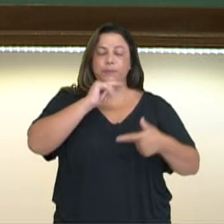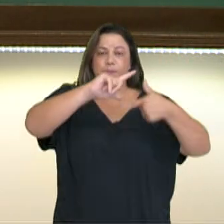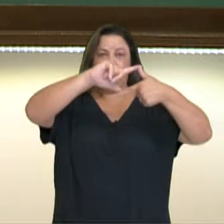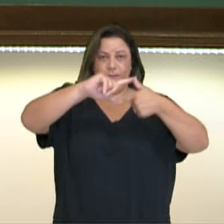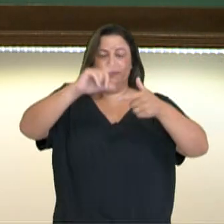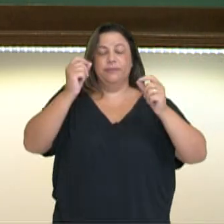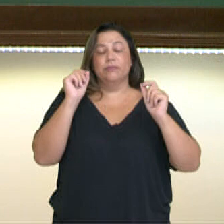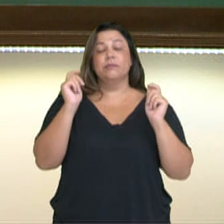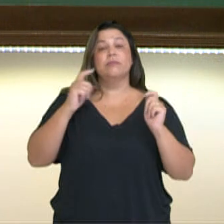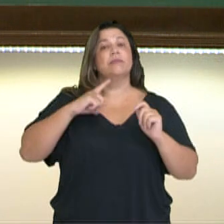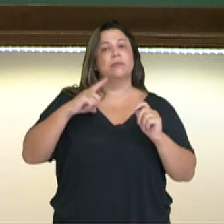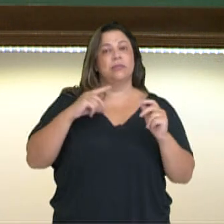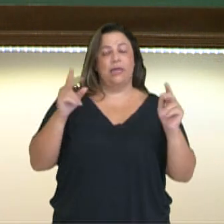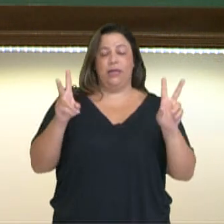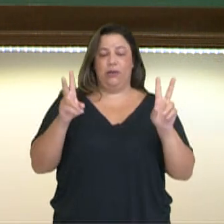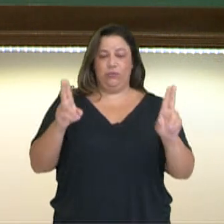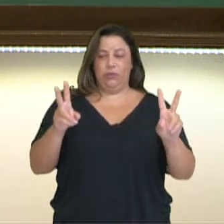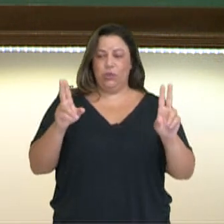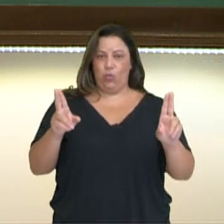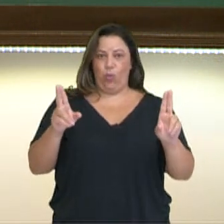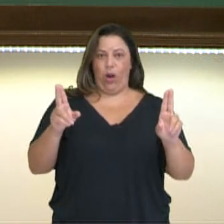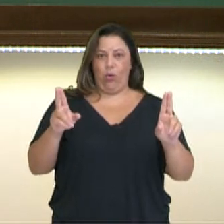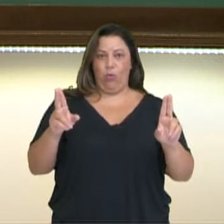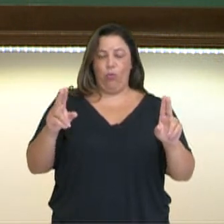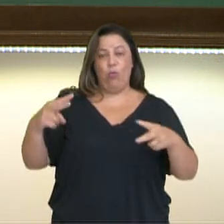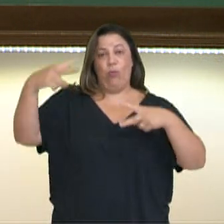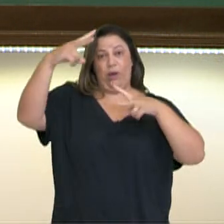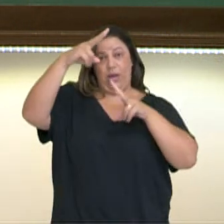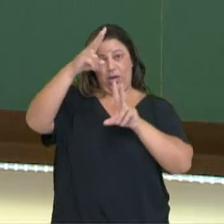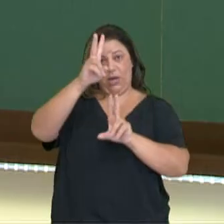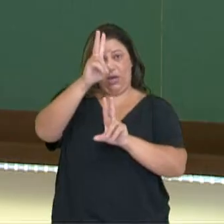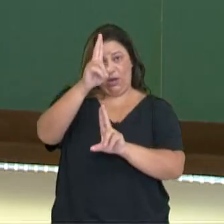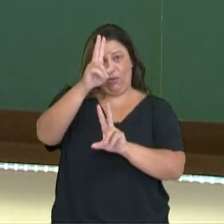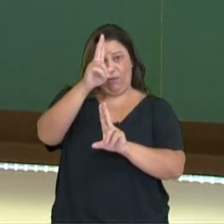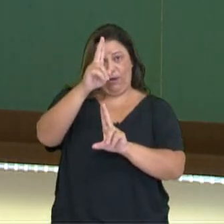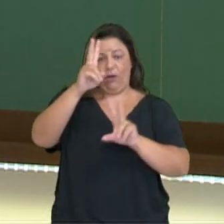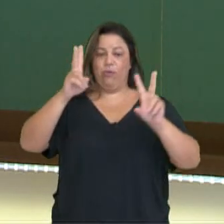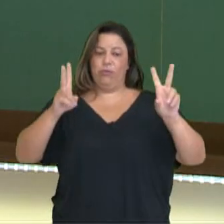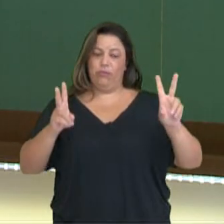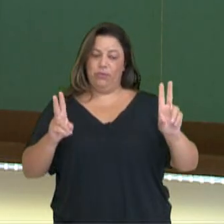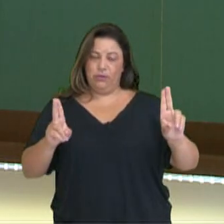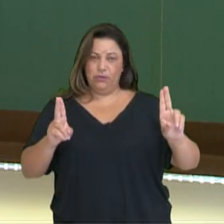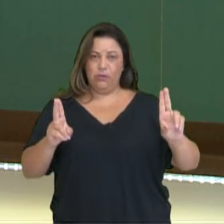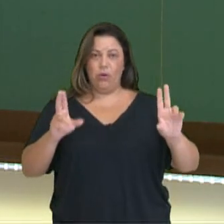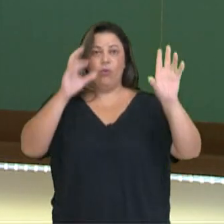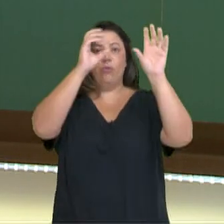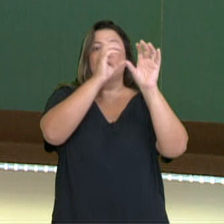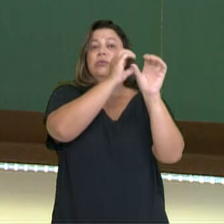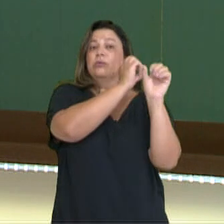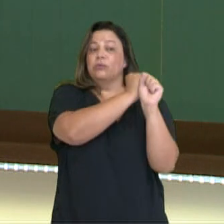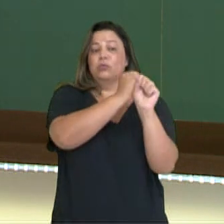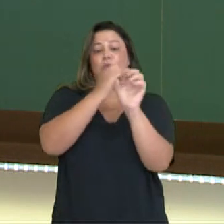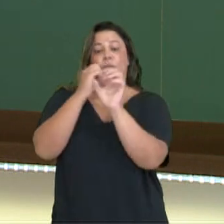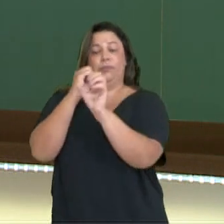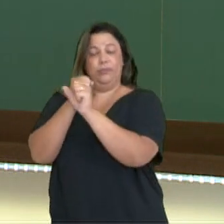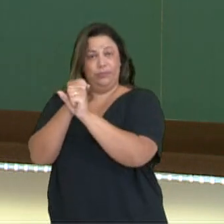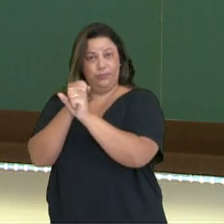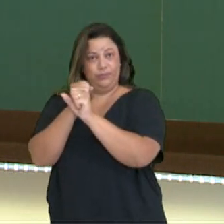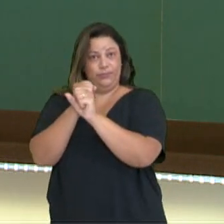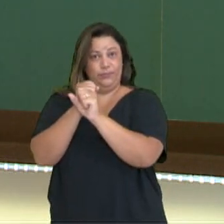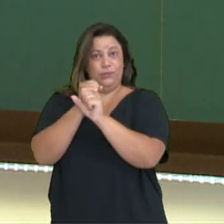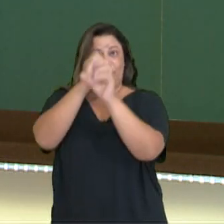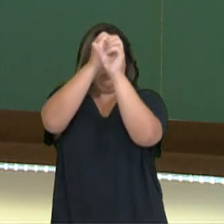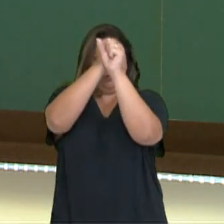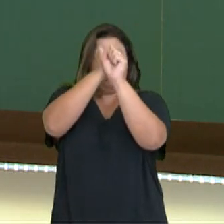2 lados de mesma medida e outros 2 lados de mesma medida, o que eu faço? Eu somo os 2 lados, a base e a altura, o comprimento e a largura,